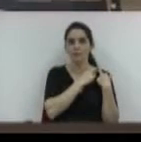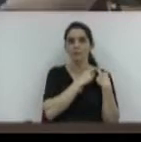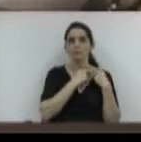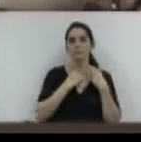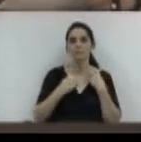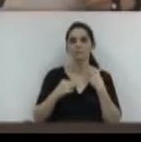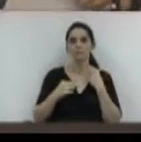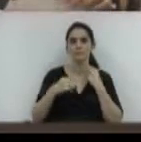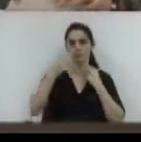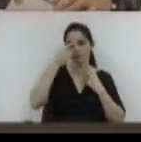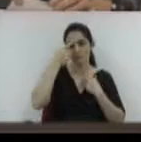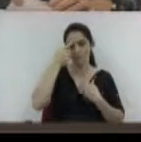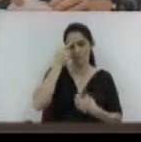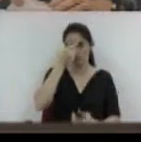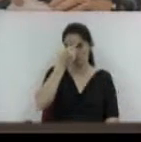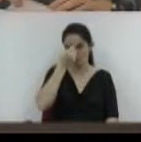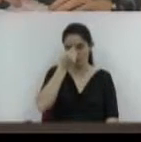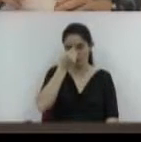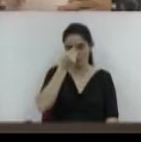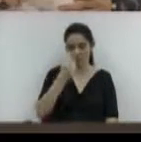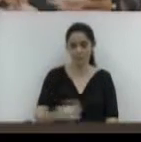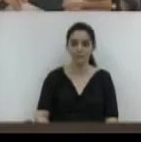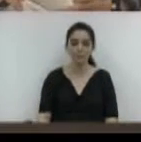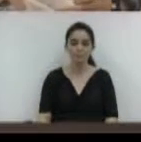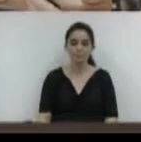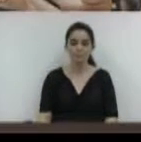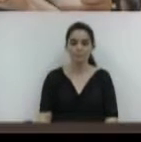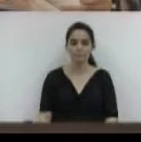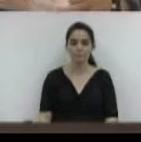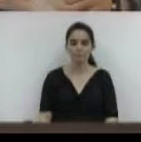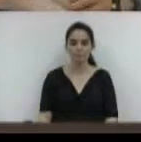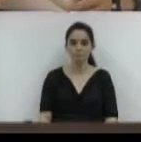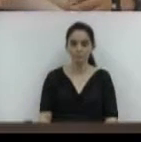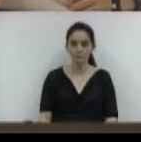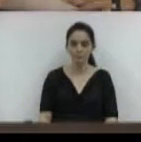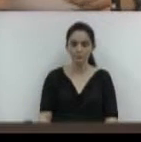Projeto de lei recebido pela mesa e encaminhado às comissões.